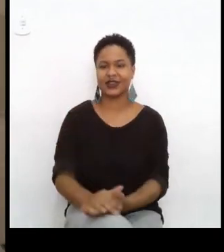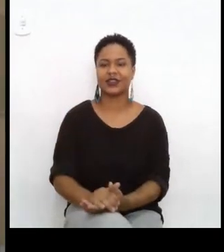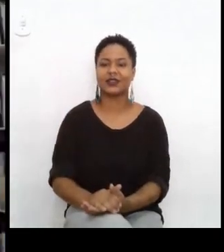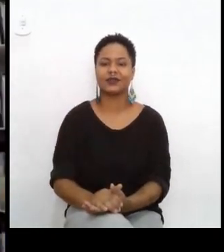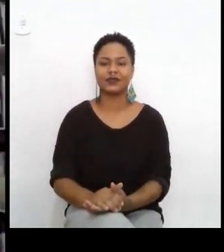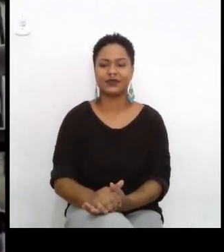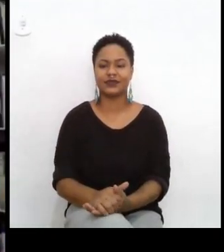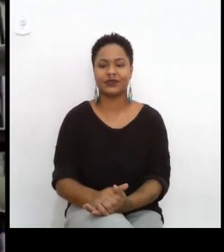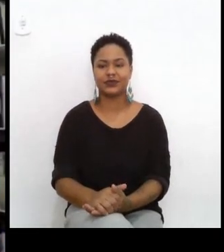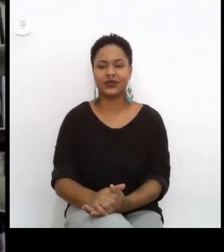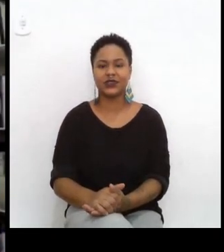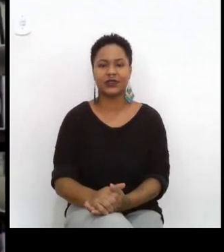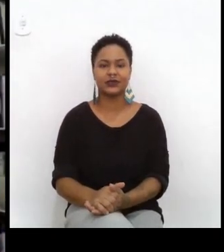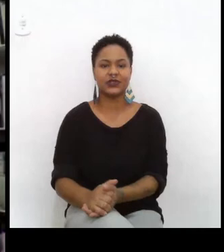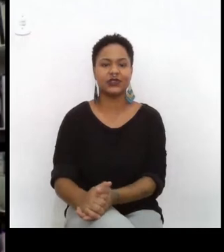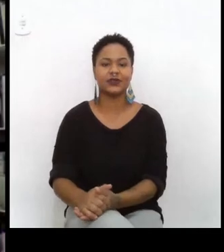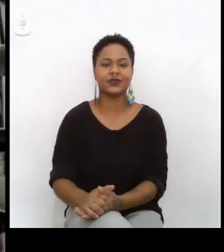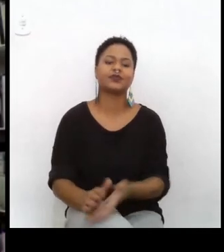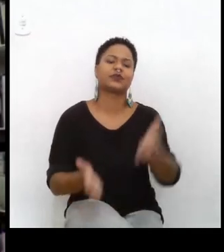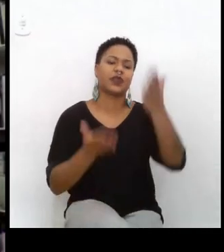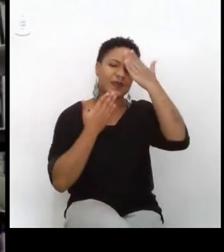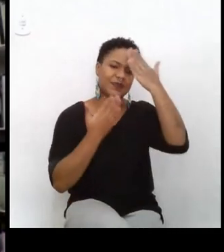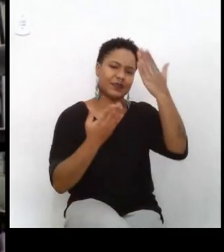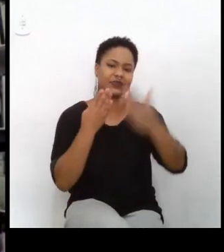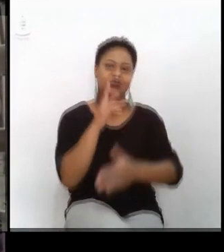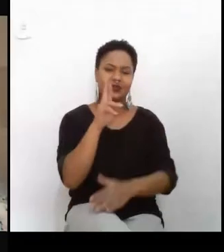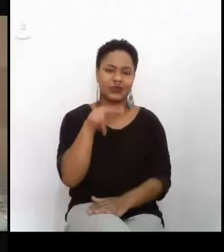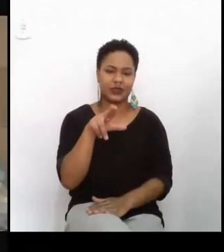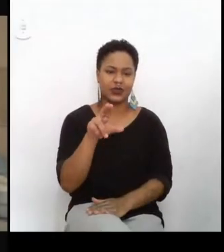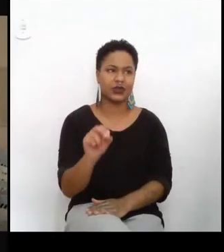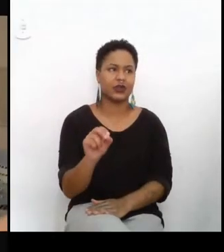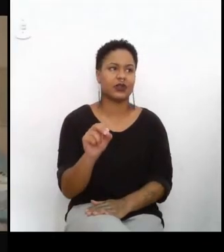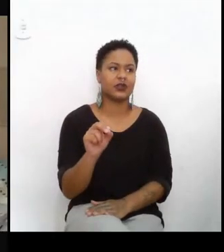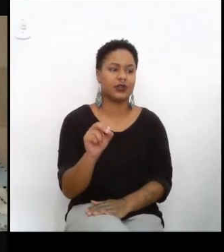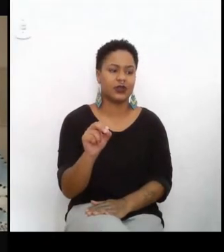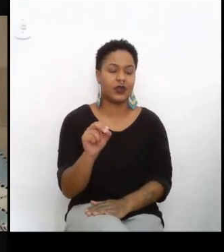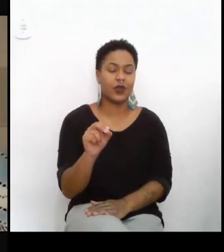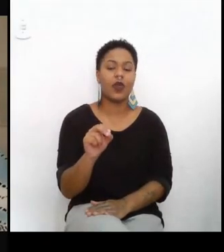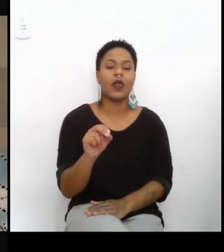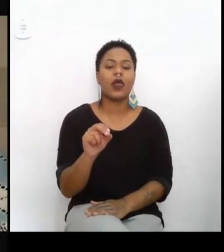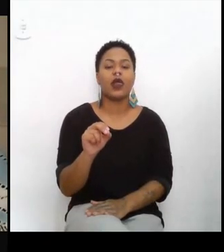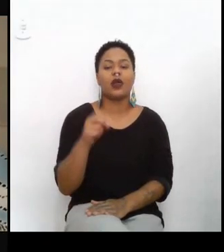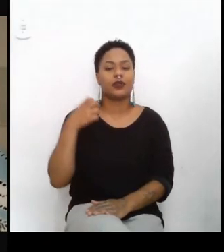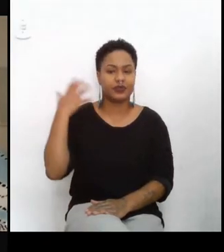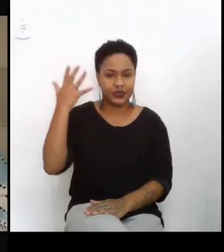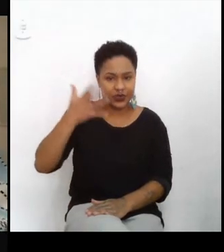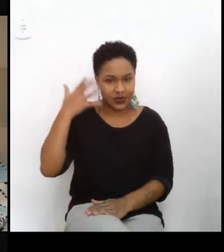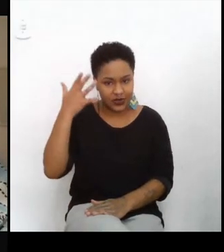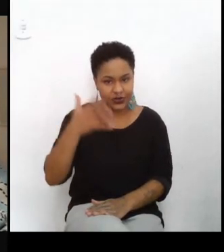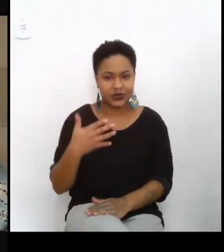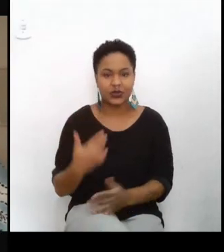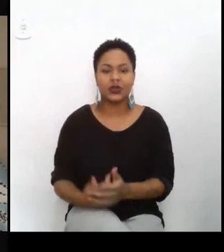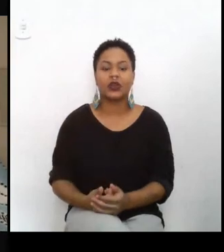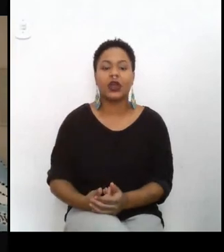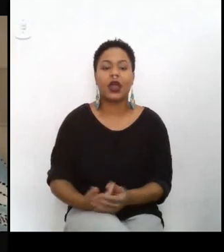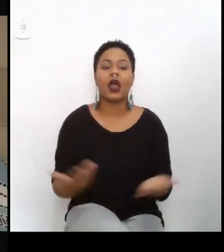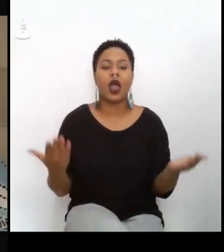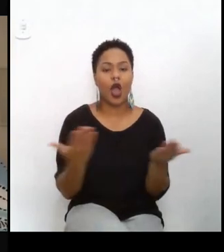e agradeço a Bruno ela fala o chamar aqui a nossa última